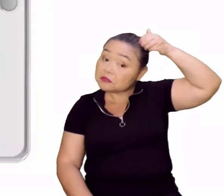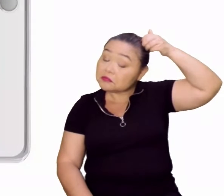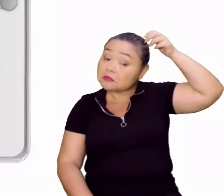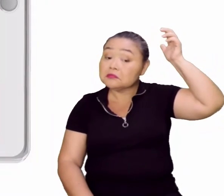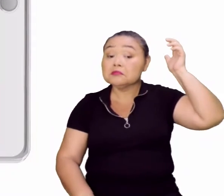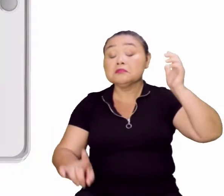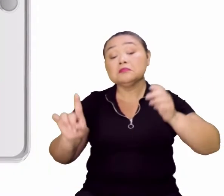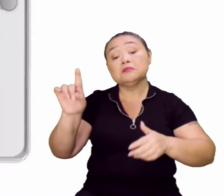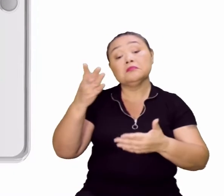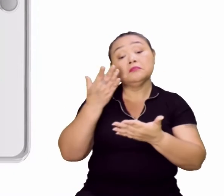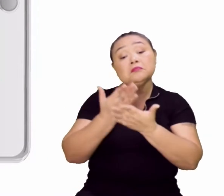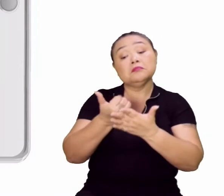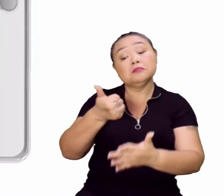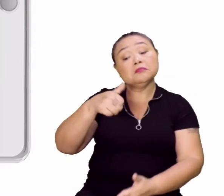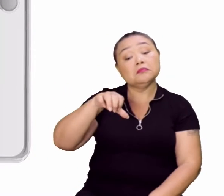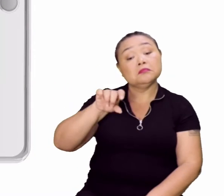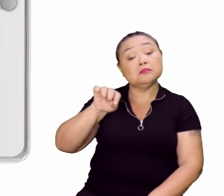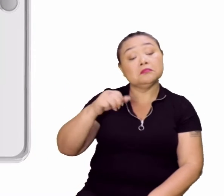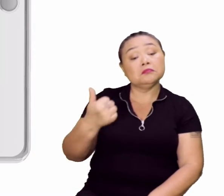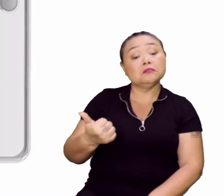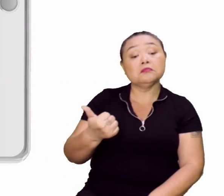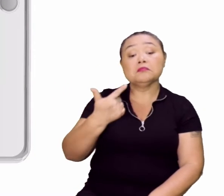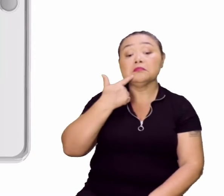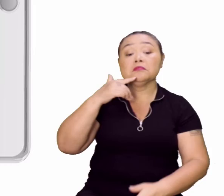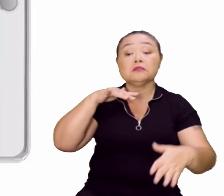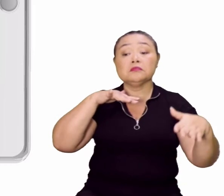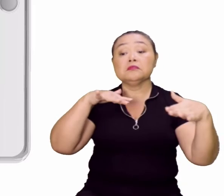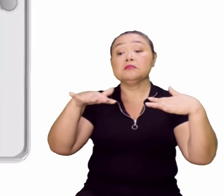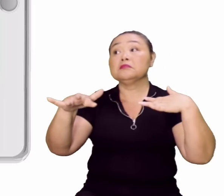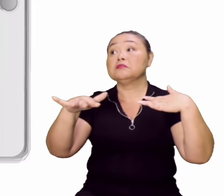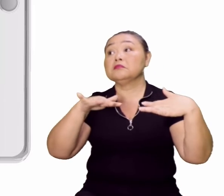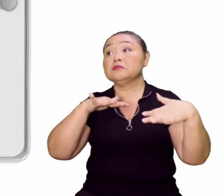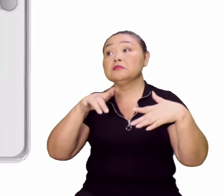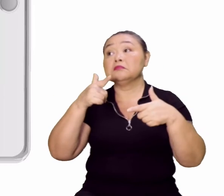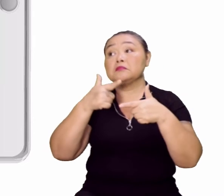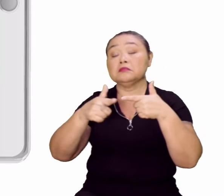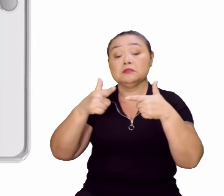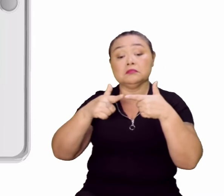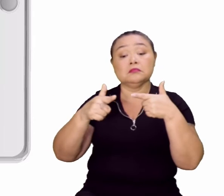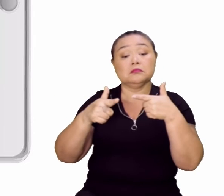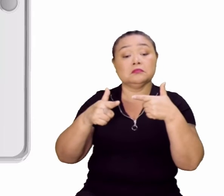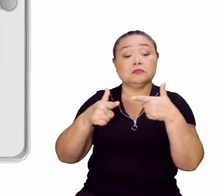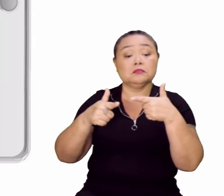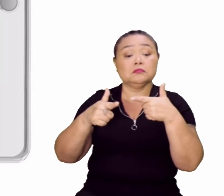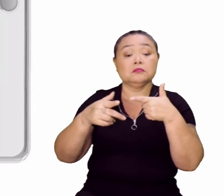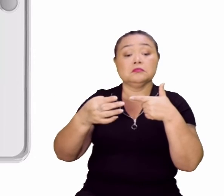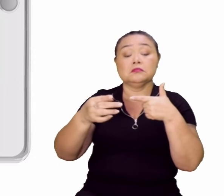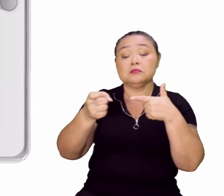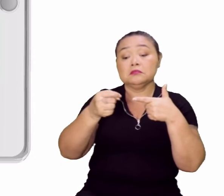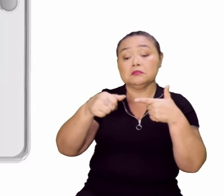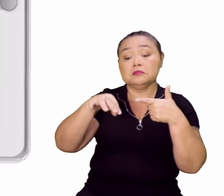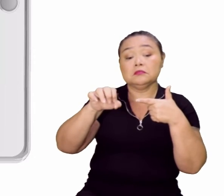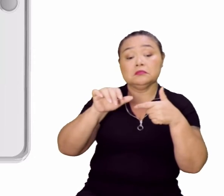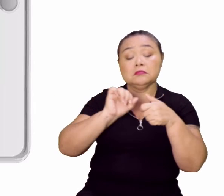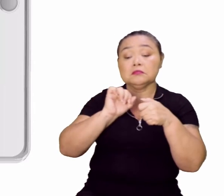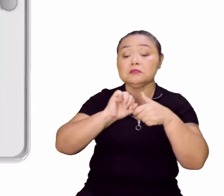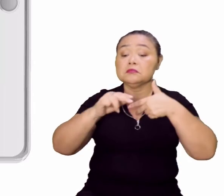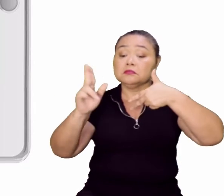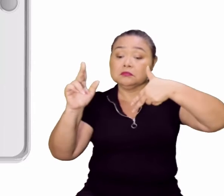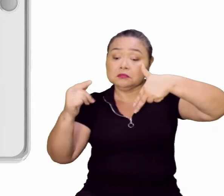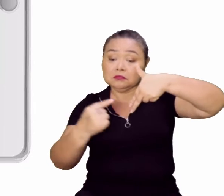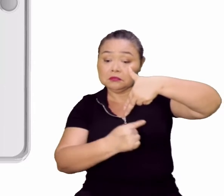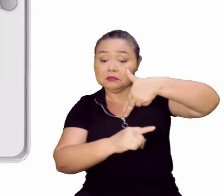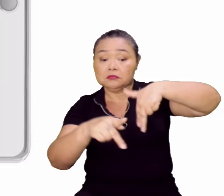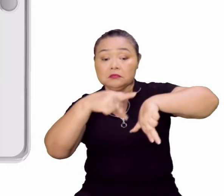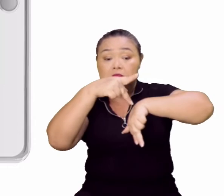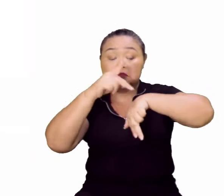letra D. Aula 19.1, falamos da questão de problemas de imigração, xenofobia e a questão dos refugiados